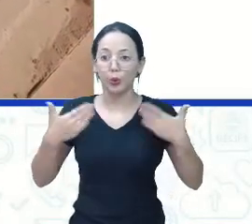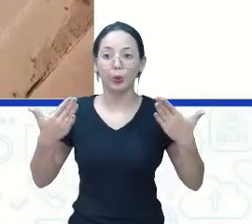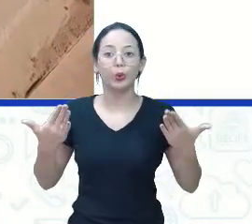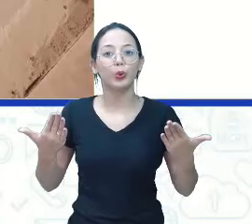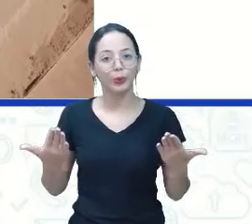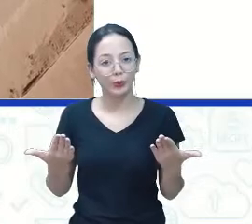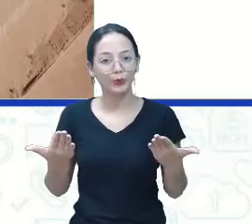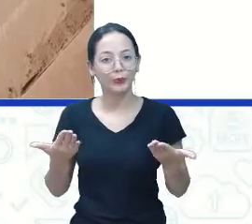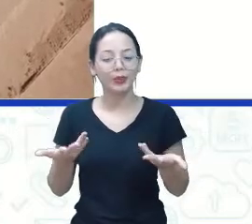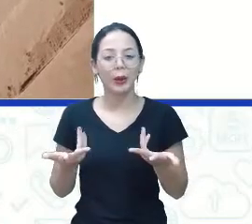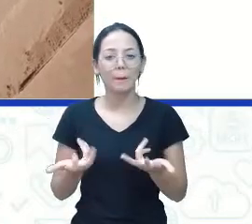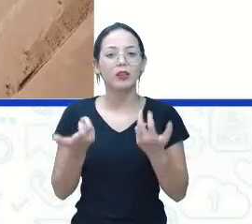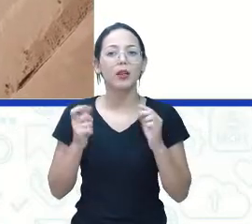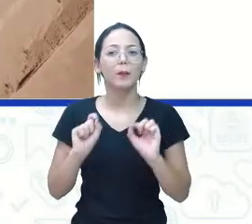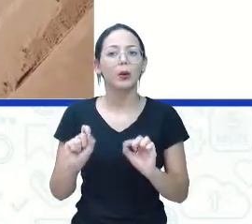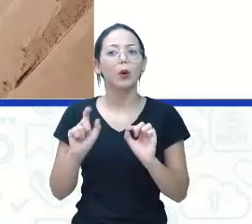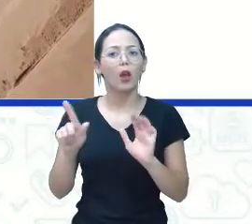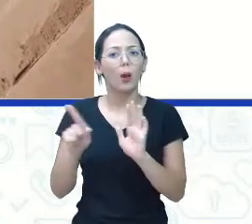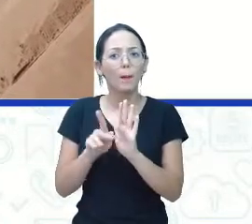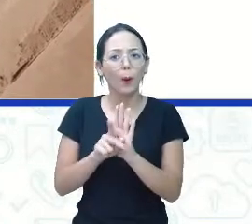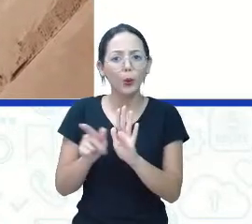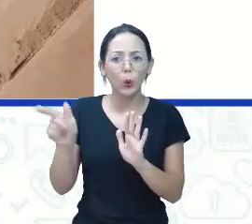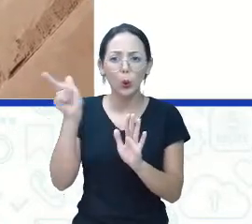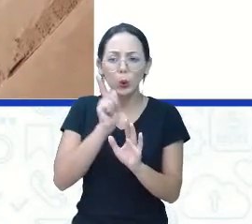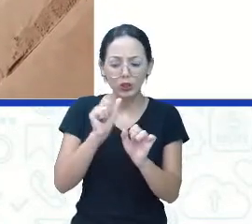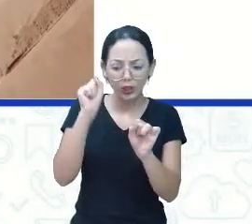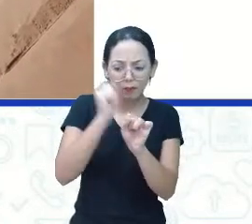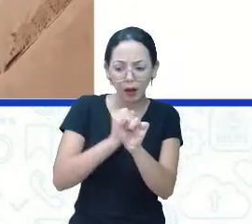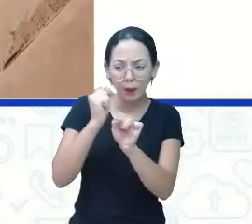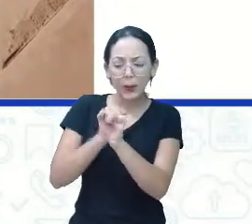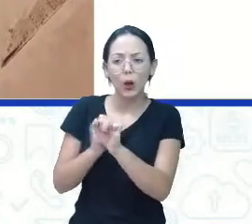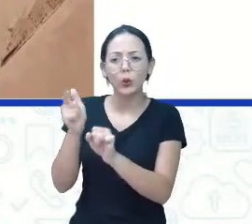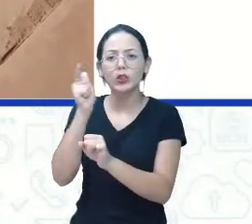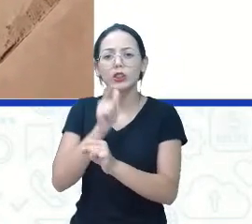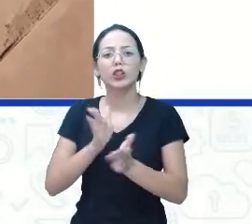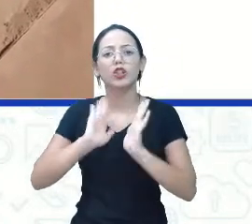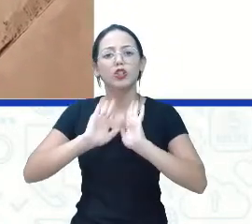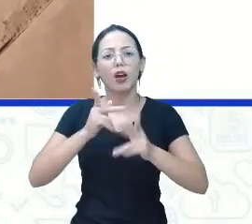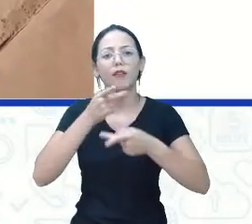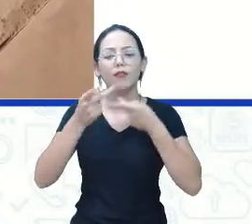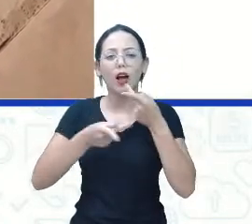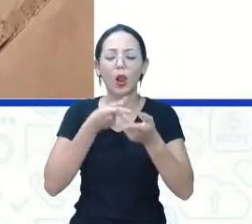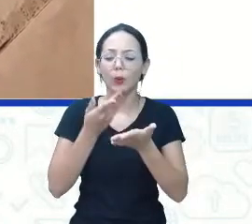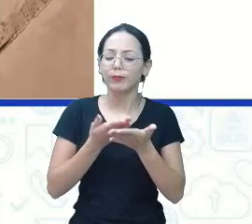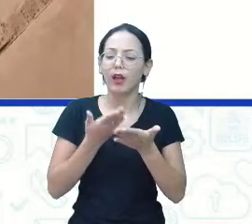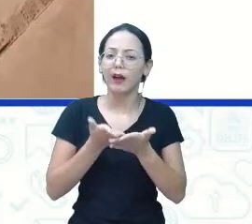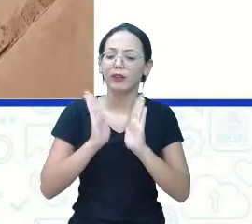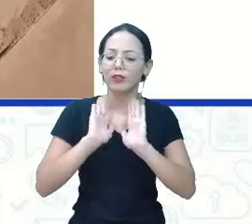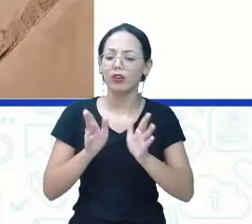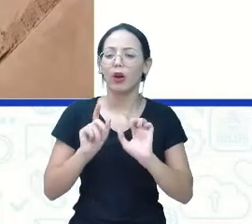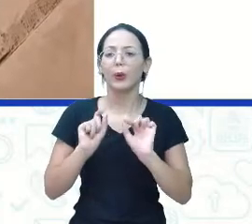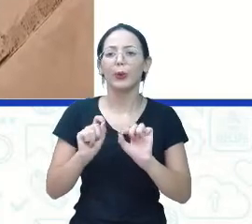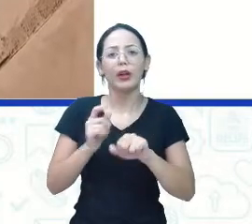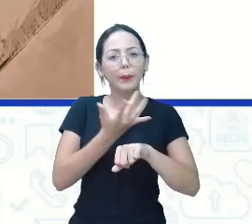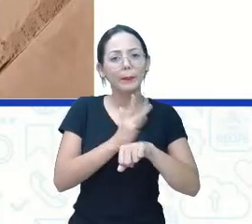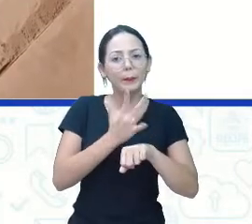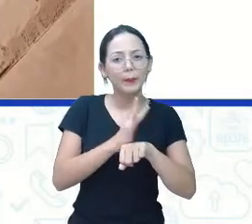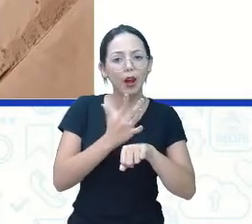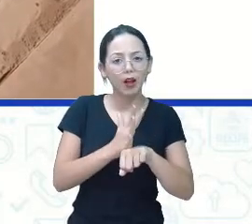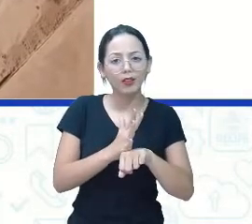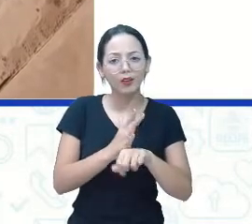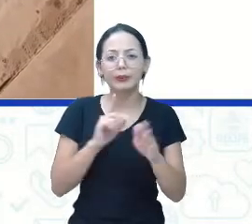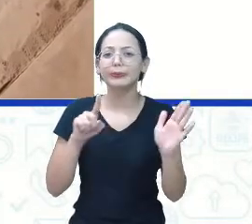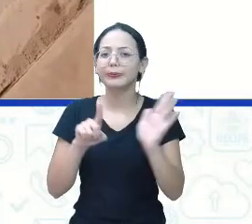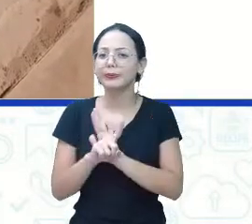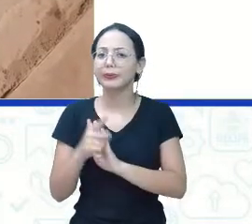gente vai perceber que para se chegar nesse ponto aí, a gente já falou diversas vezes na aula, a questão de prática. Será